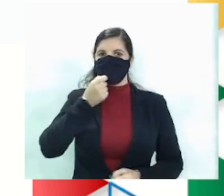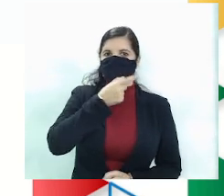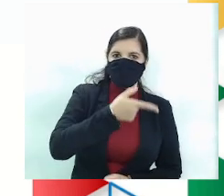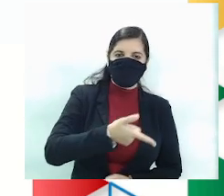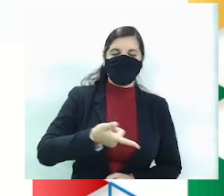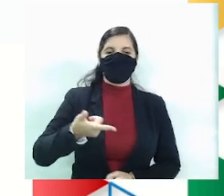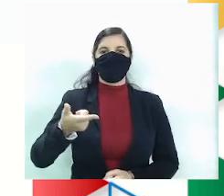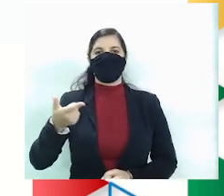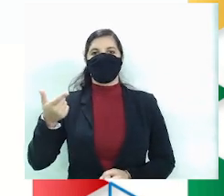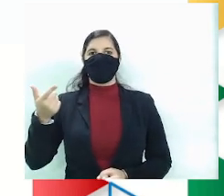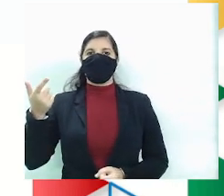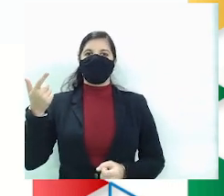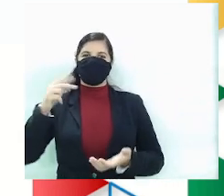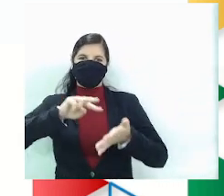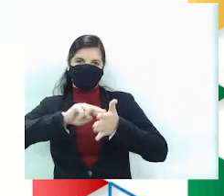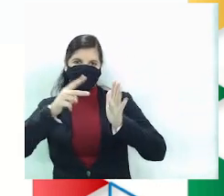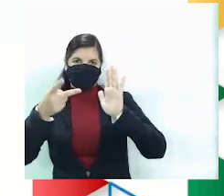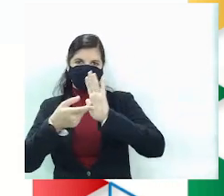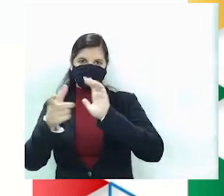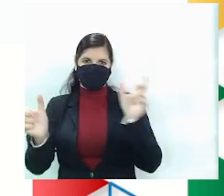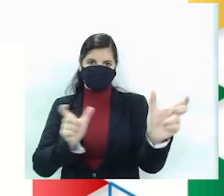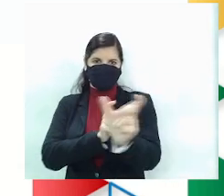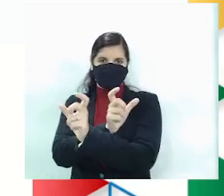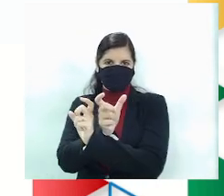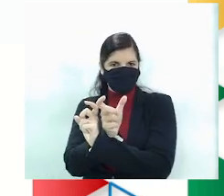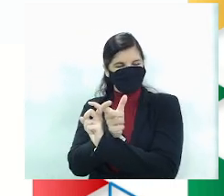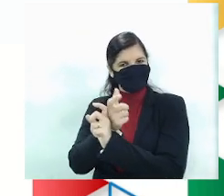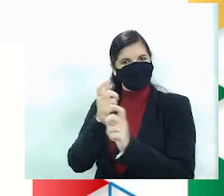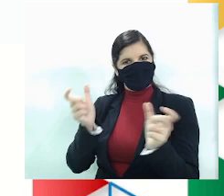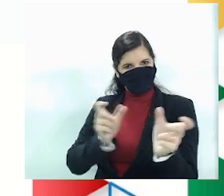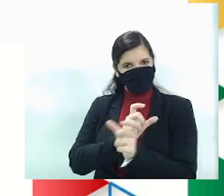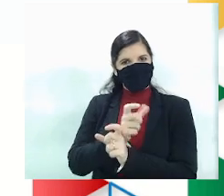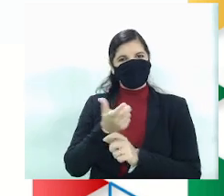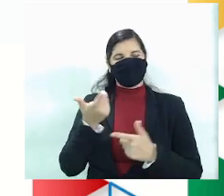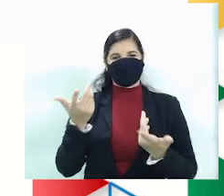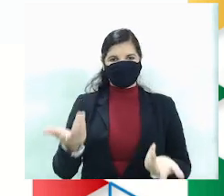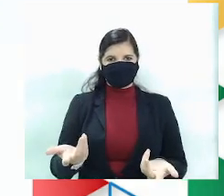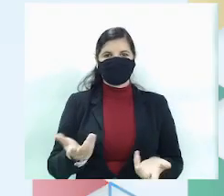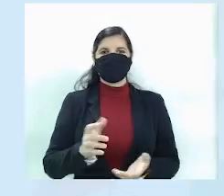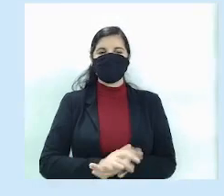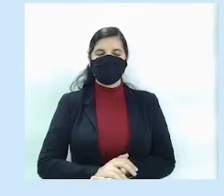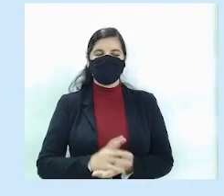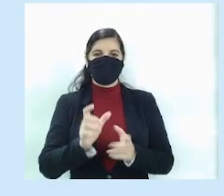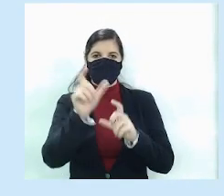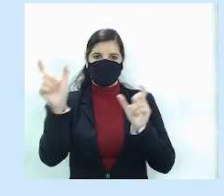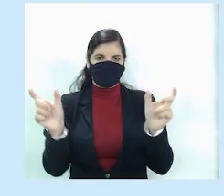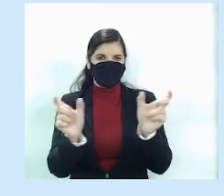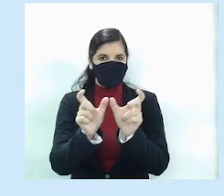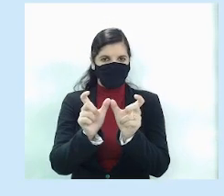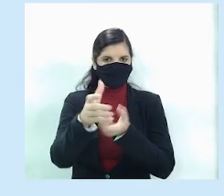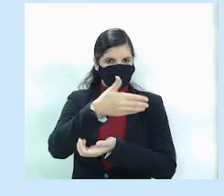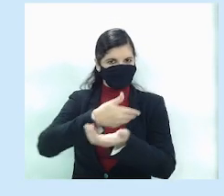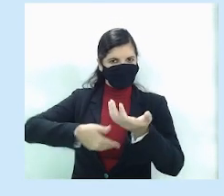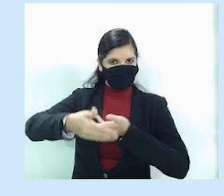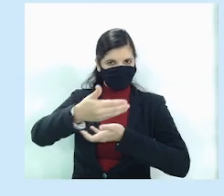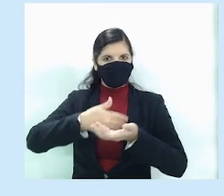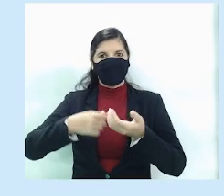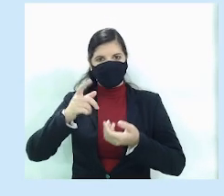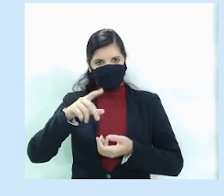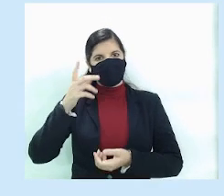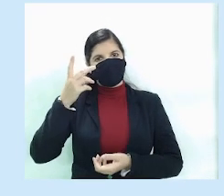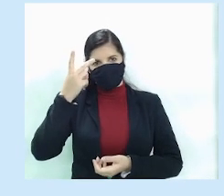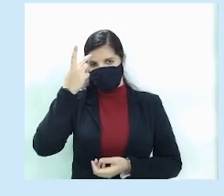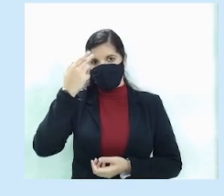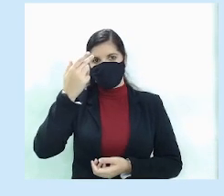ironizar, jogar com os significados de uma mesma palavra, certo? Então, o jogo de palavras também é algo muito